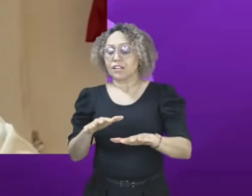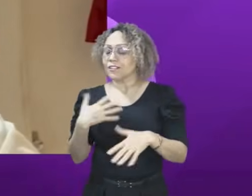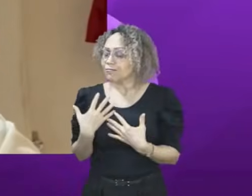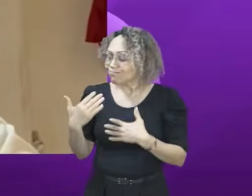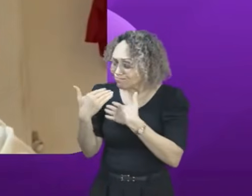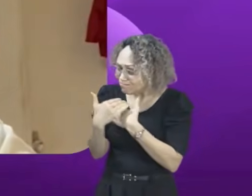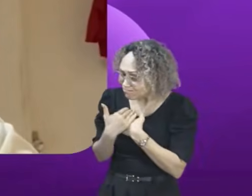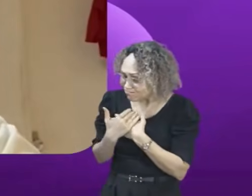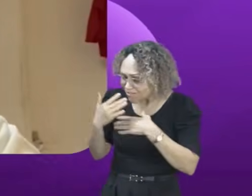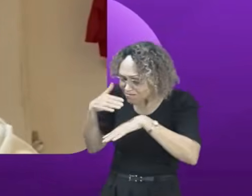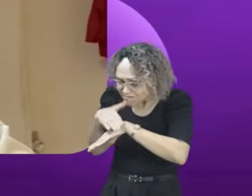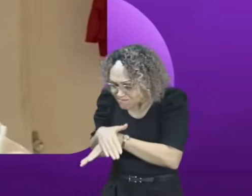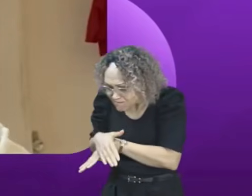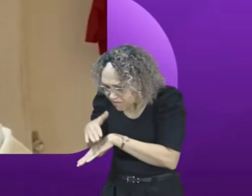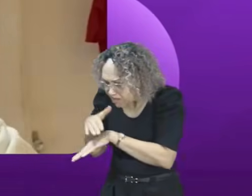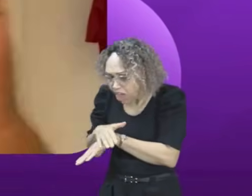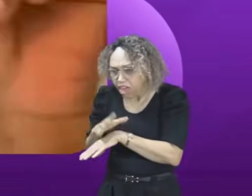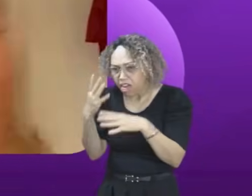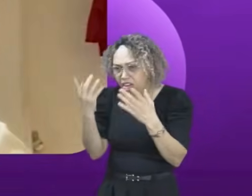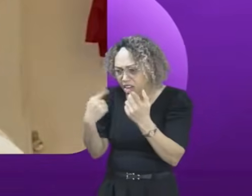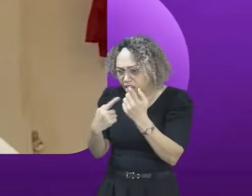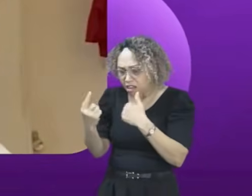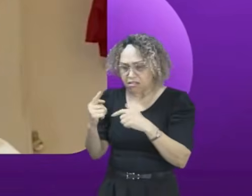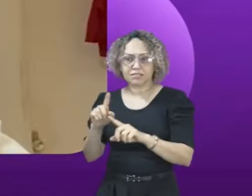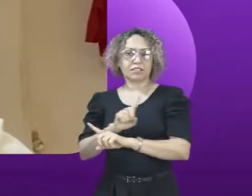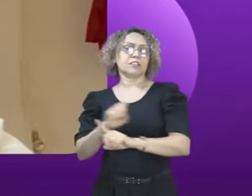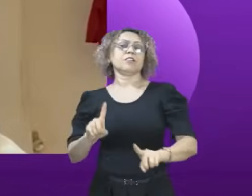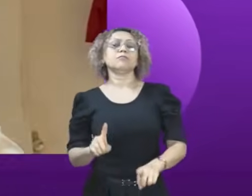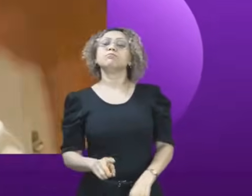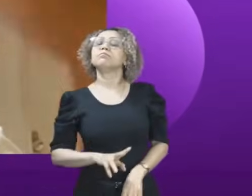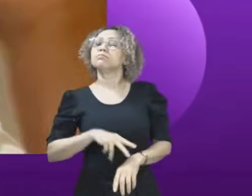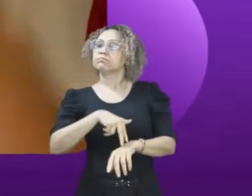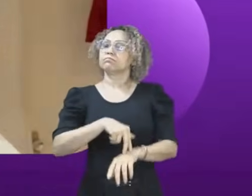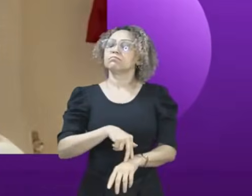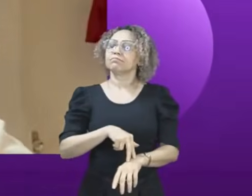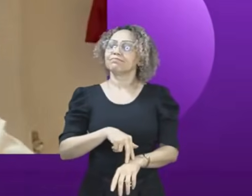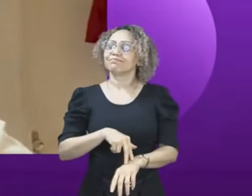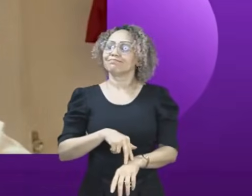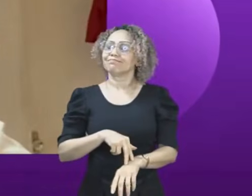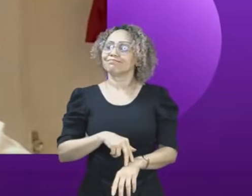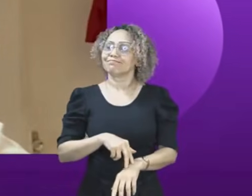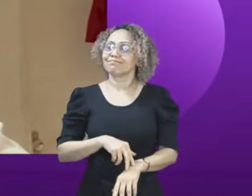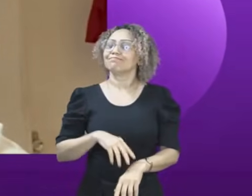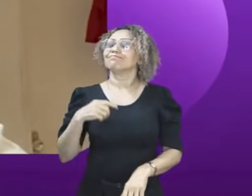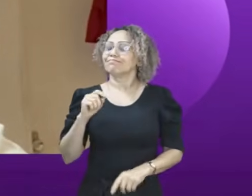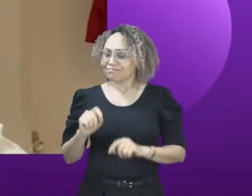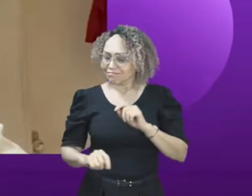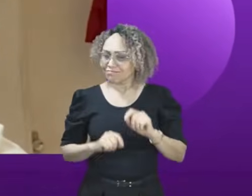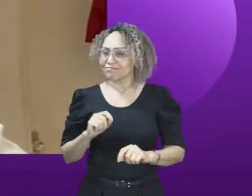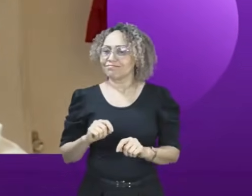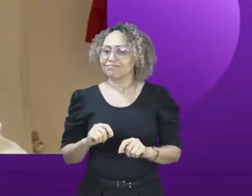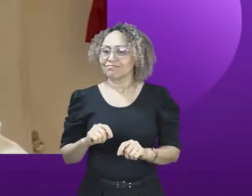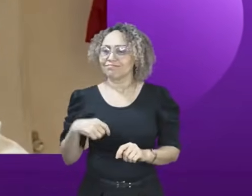os nossos corpos e os nossos posicionamentos causam nos acordos de sempre por lá. E isso